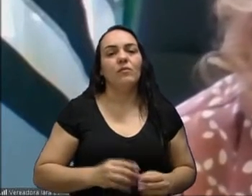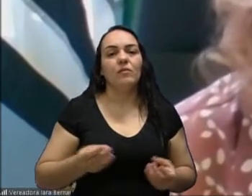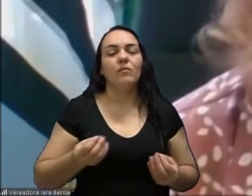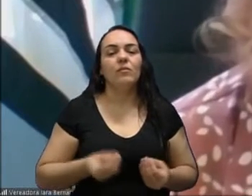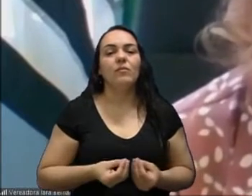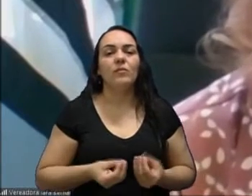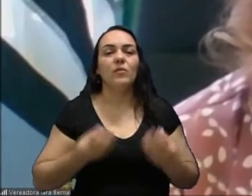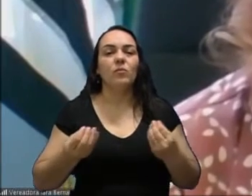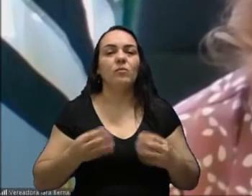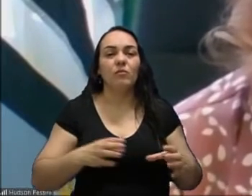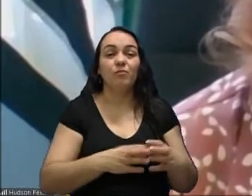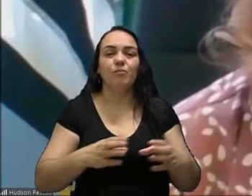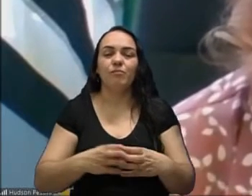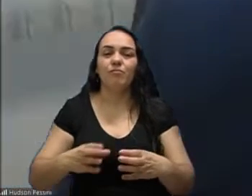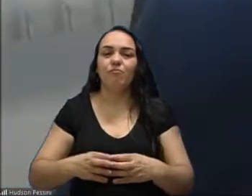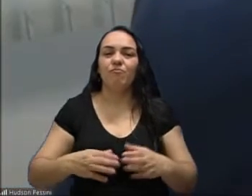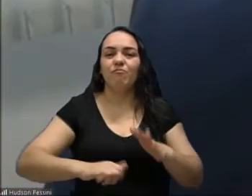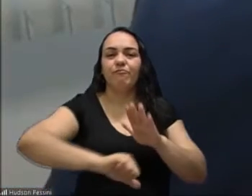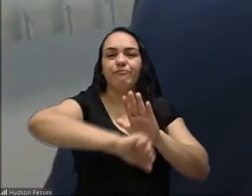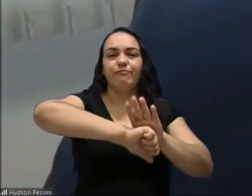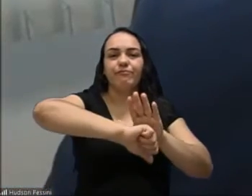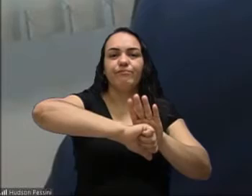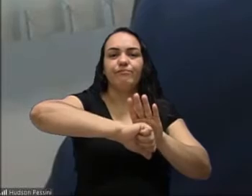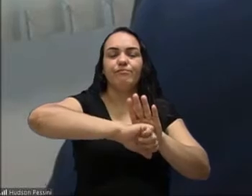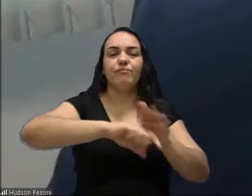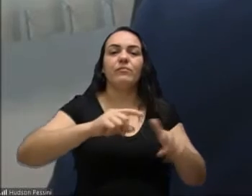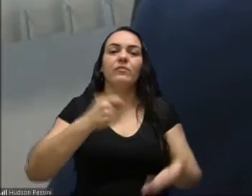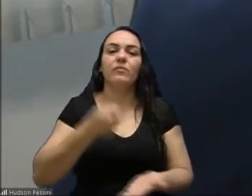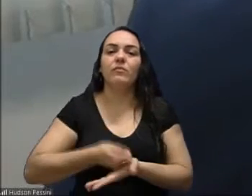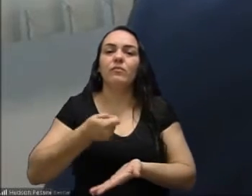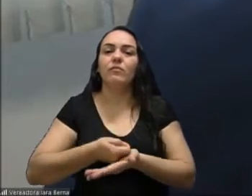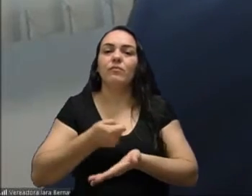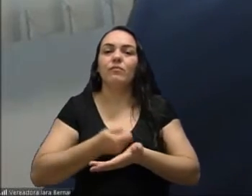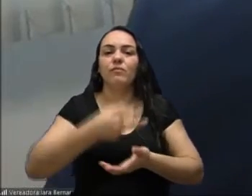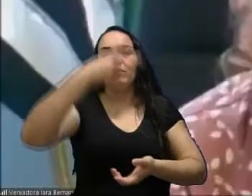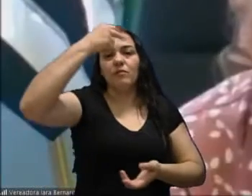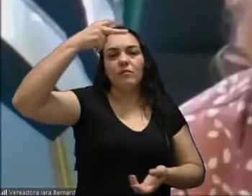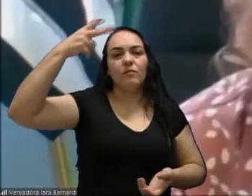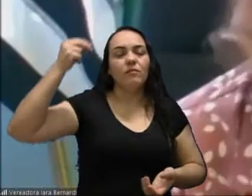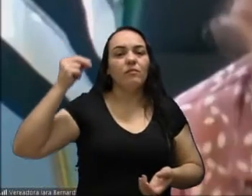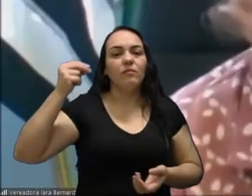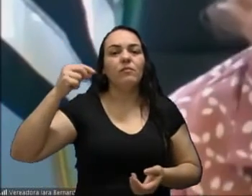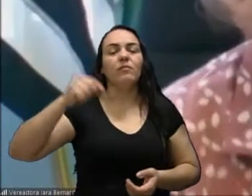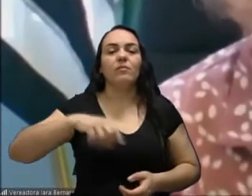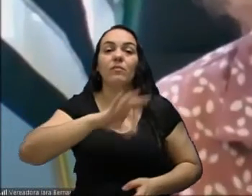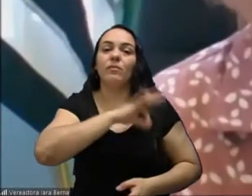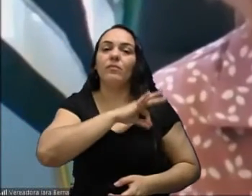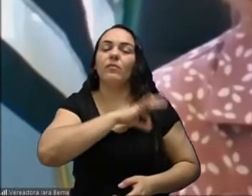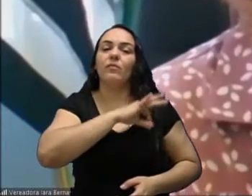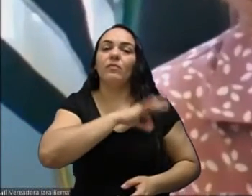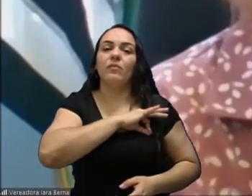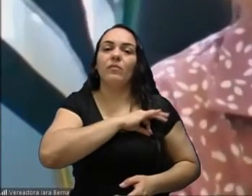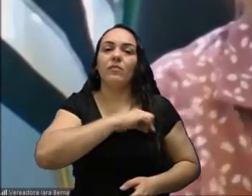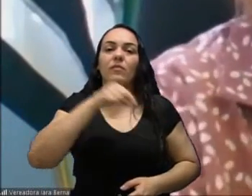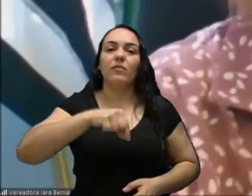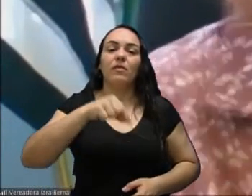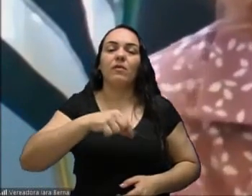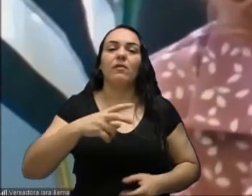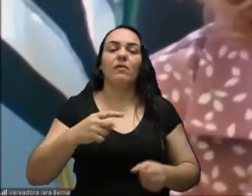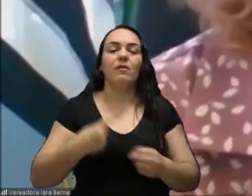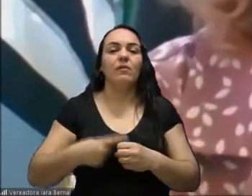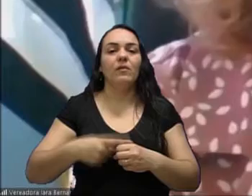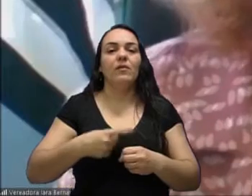organizado sim e obrigação da prefeitura da prefeitura não da polícia civil da polícia militar